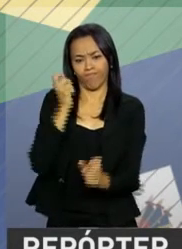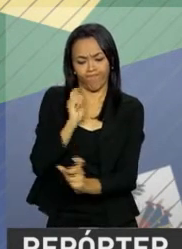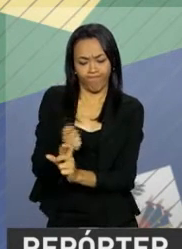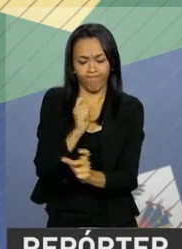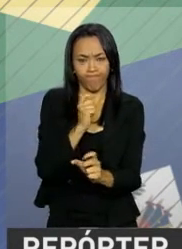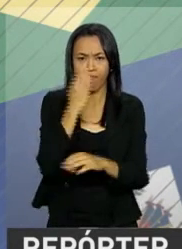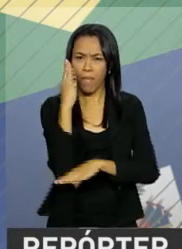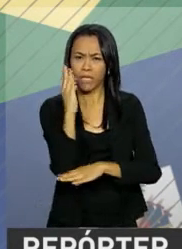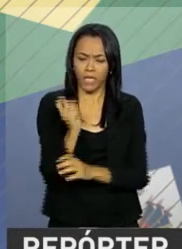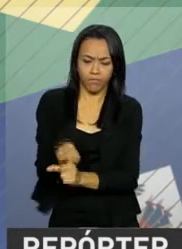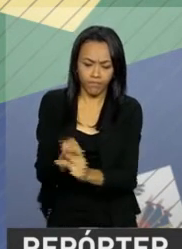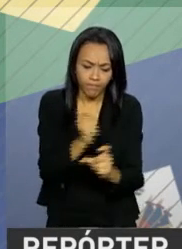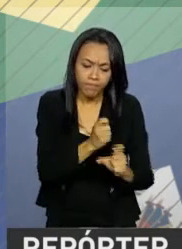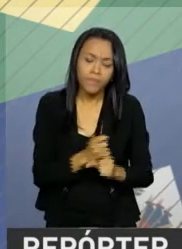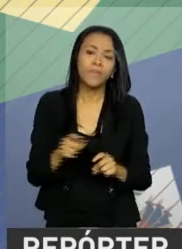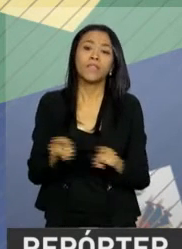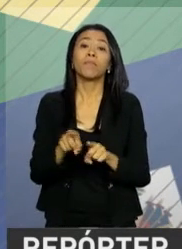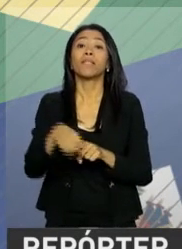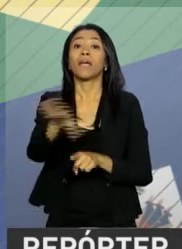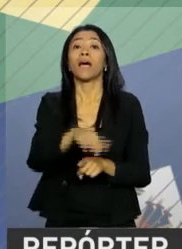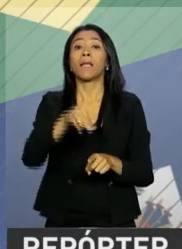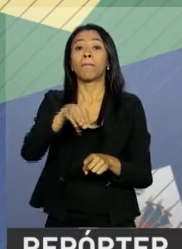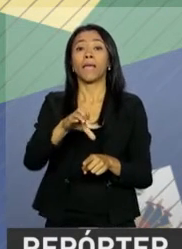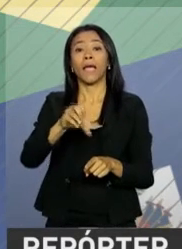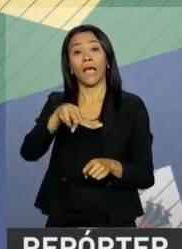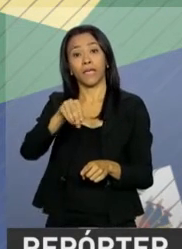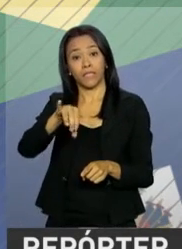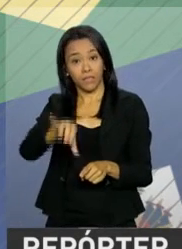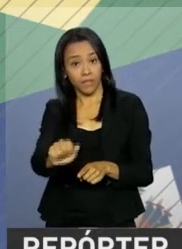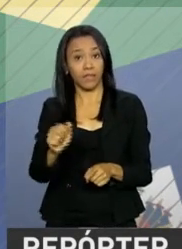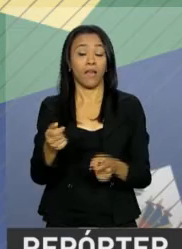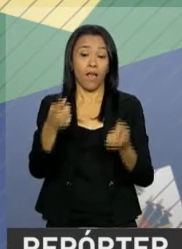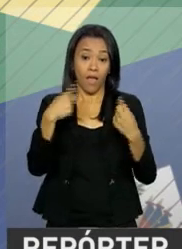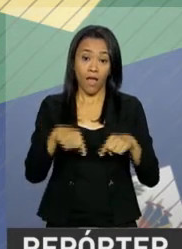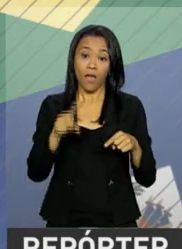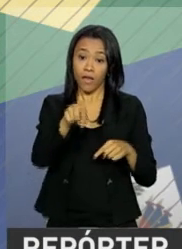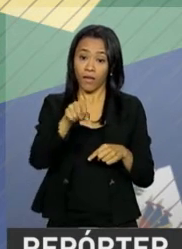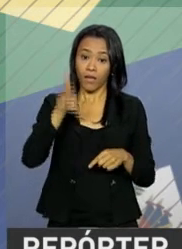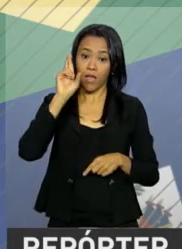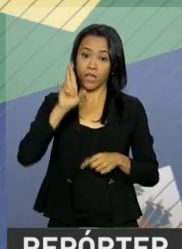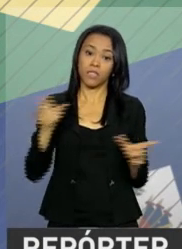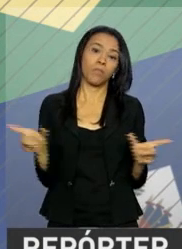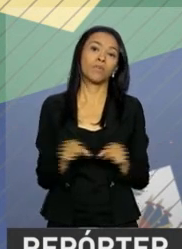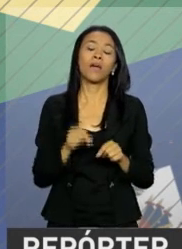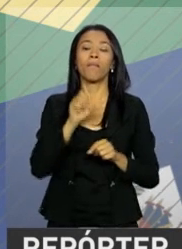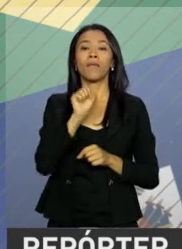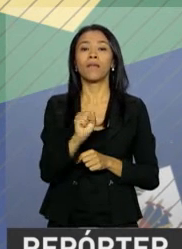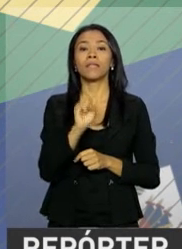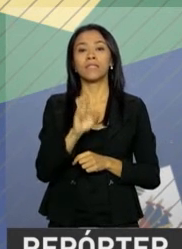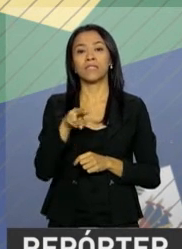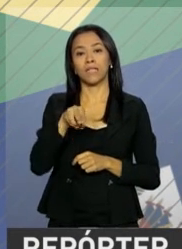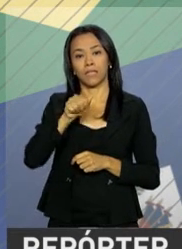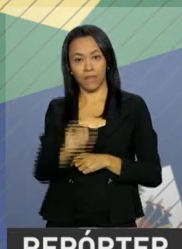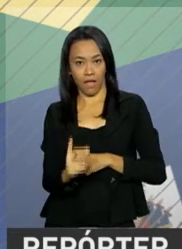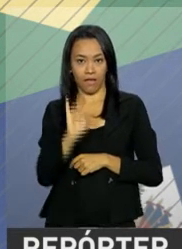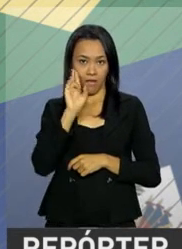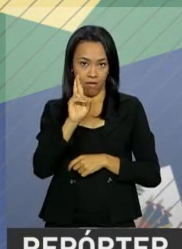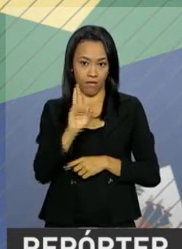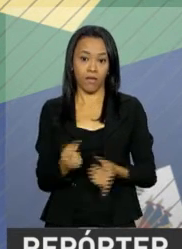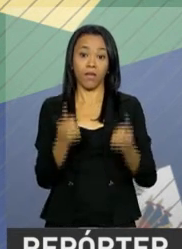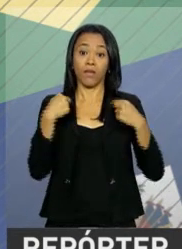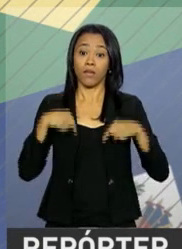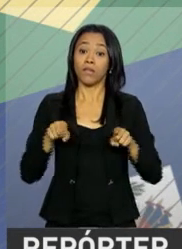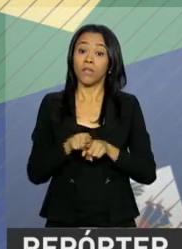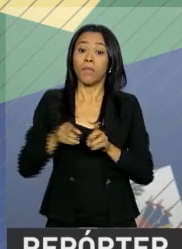o projeto vai ser executado pelo serviço nacional de aprendizagem industrial o senai sob coordenação da agência